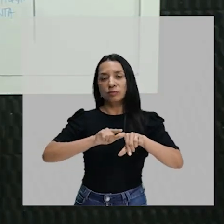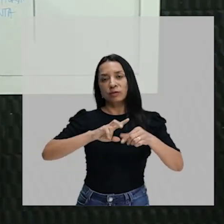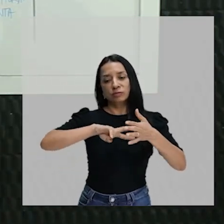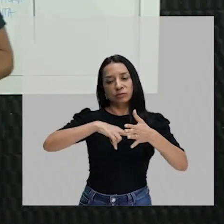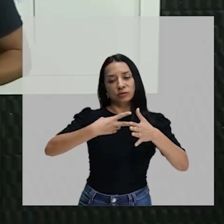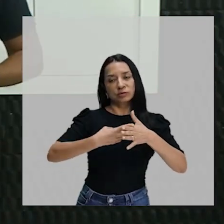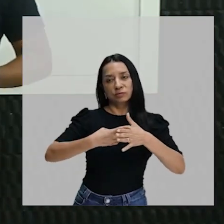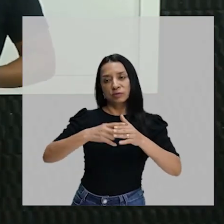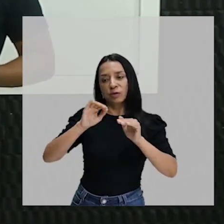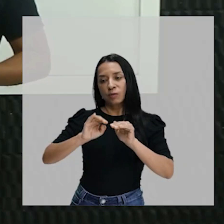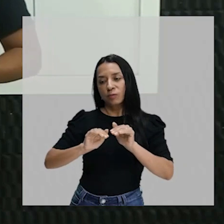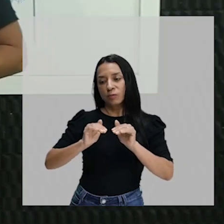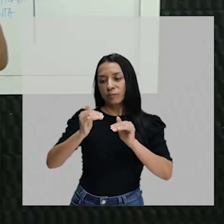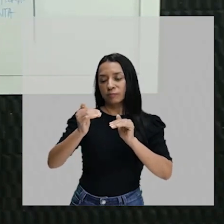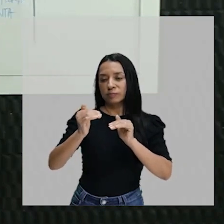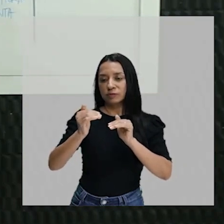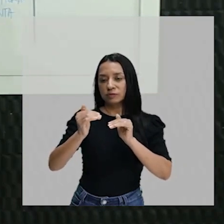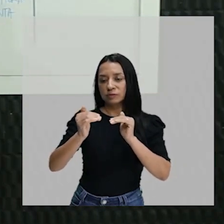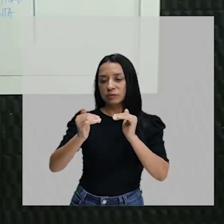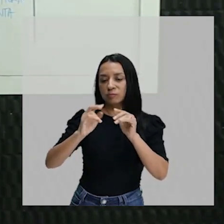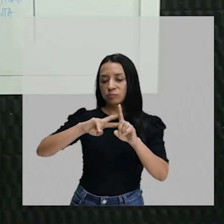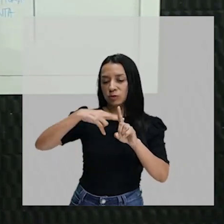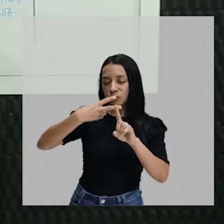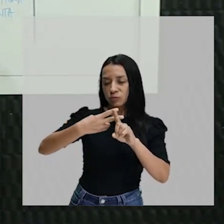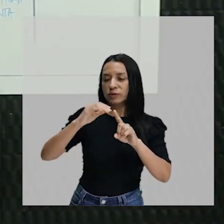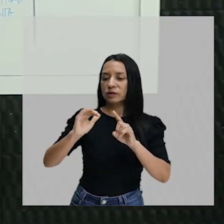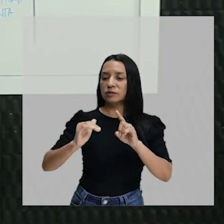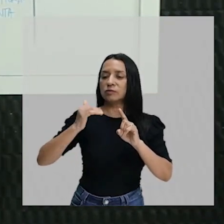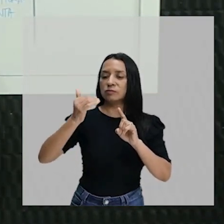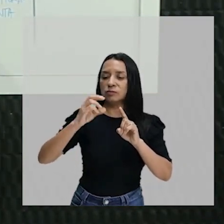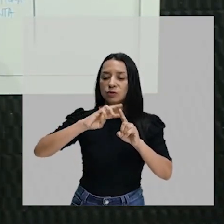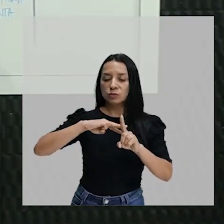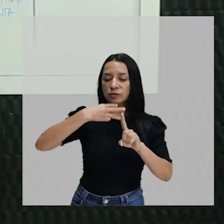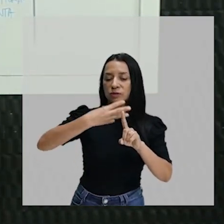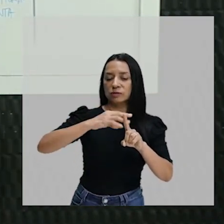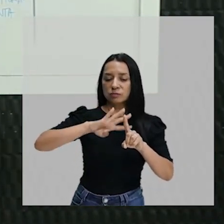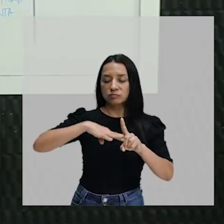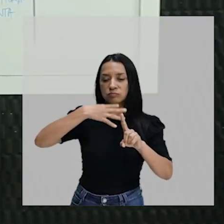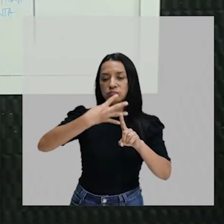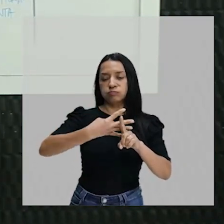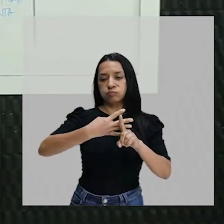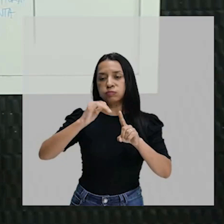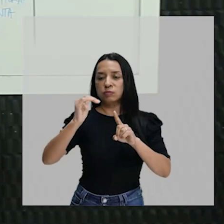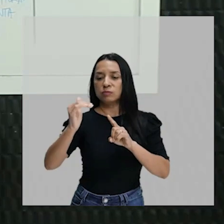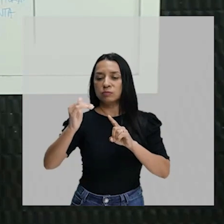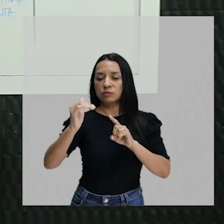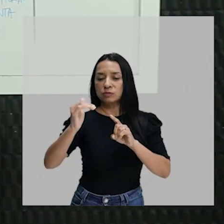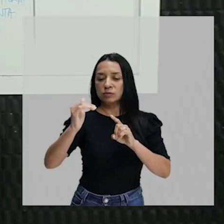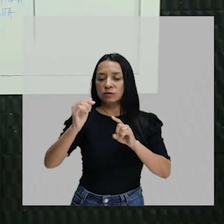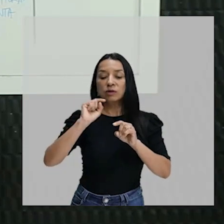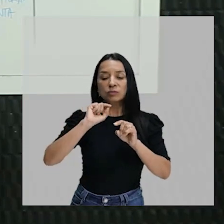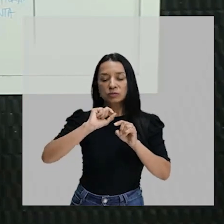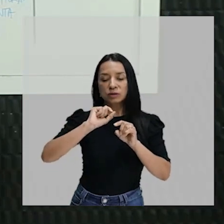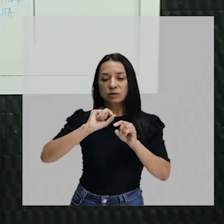quanto uma grandeza é duplicada triplicada quadruplicada e a consequência